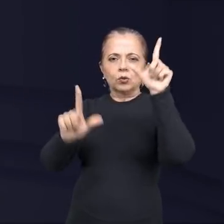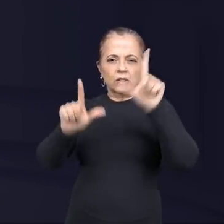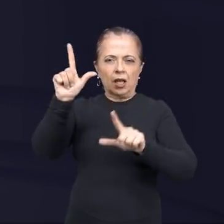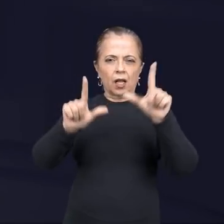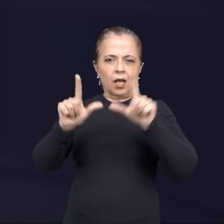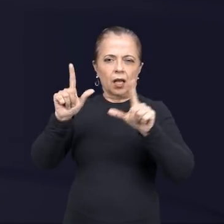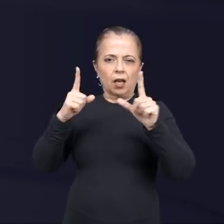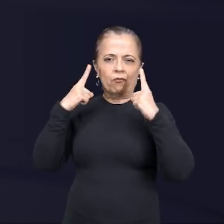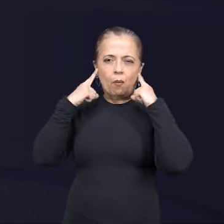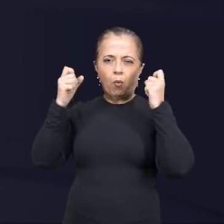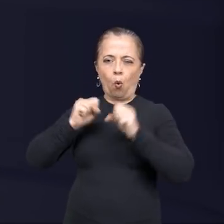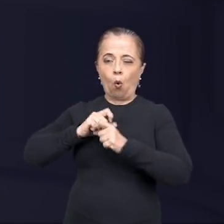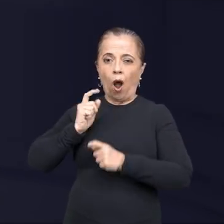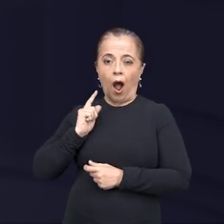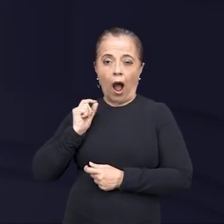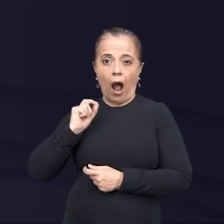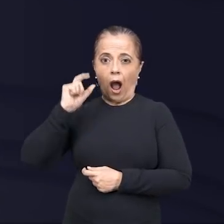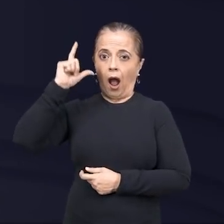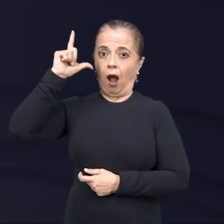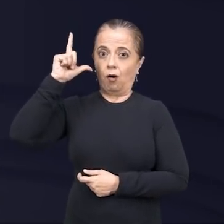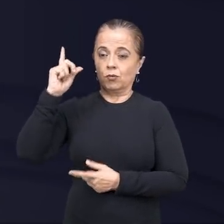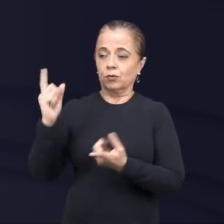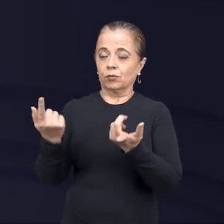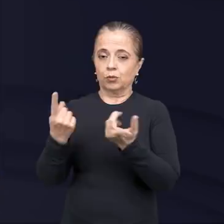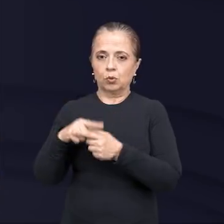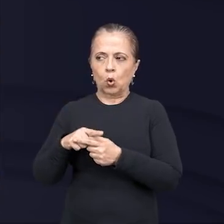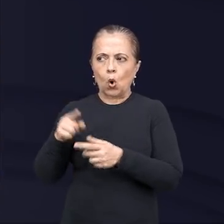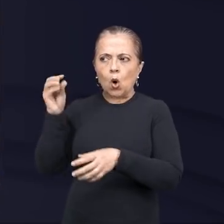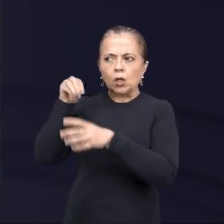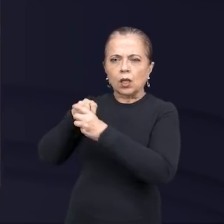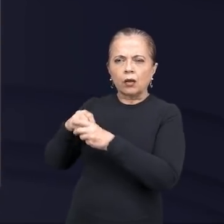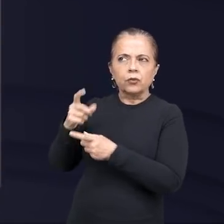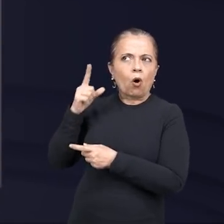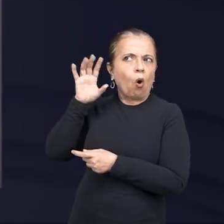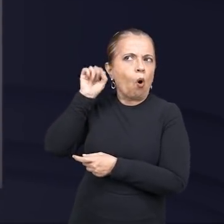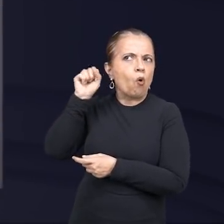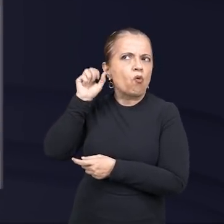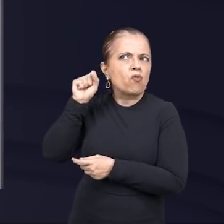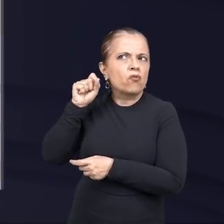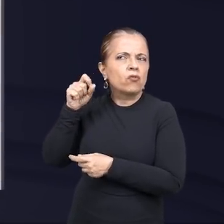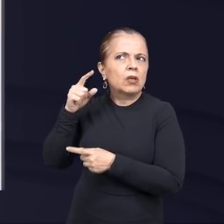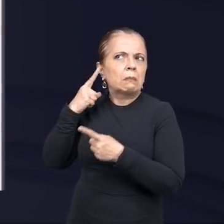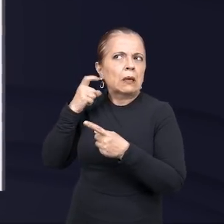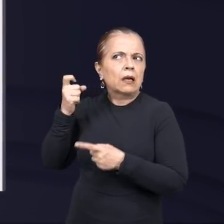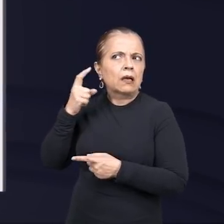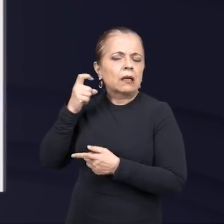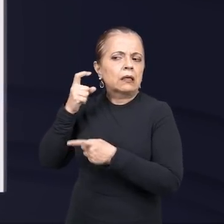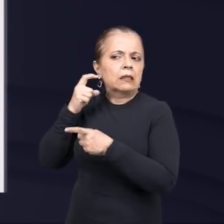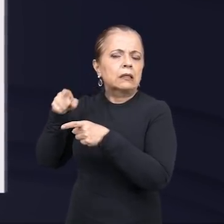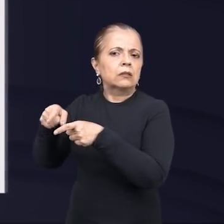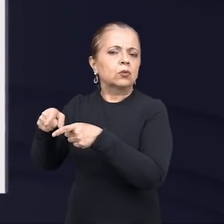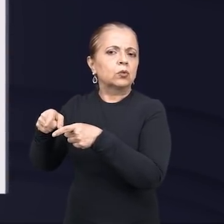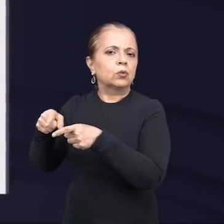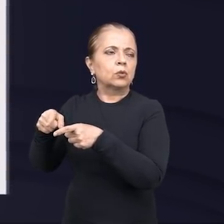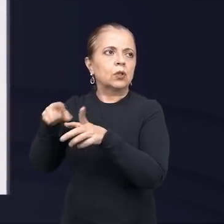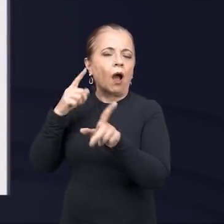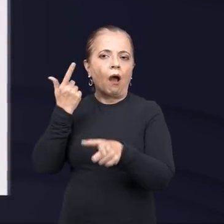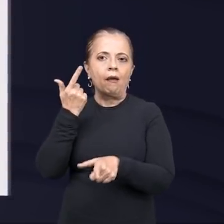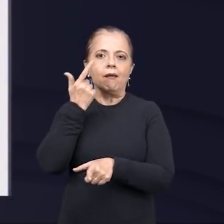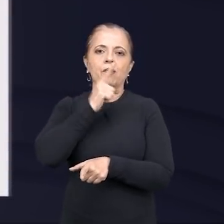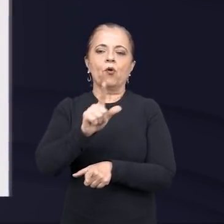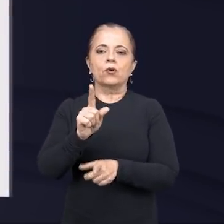de televisão e que não saía de lá, e que ela tinha ouvido barulhos, e termina por fim, quando